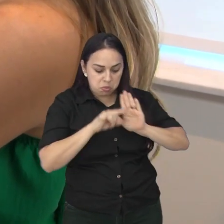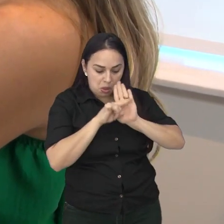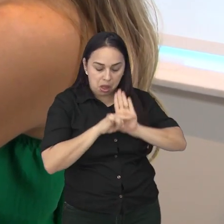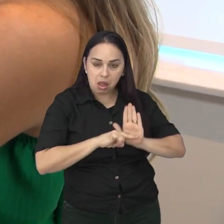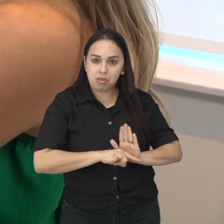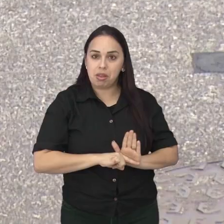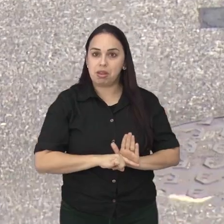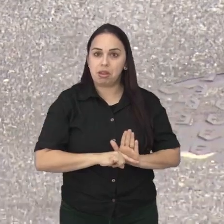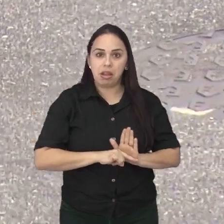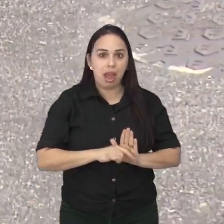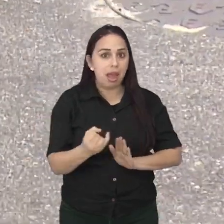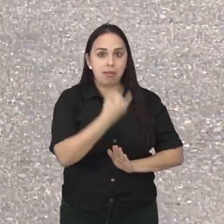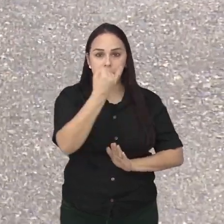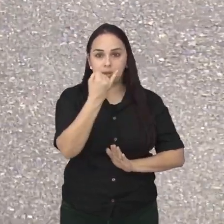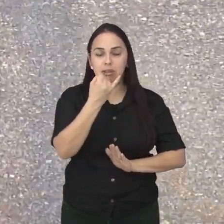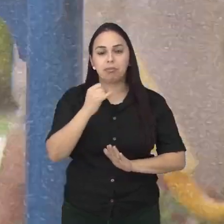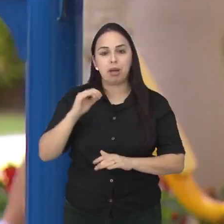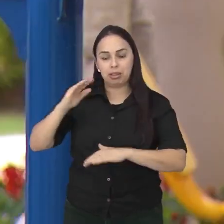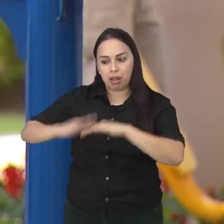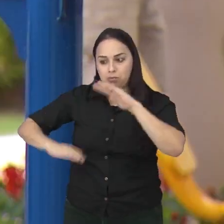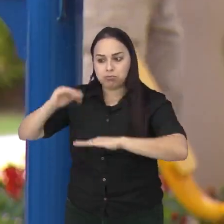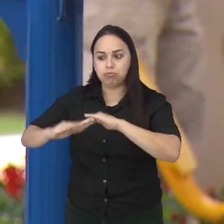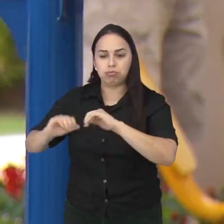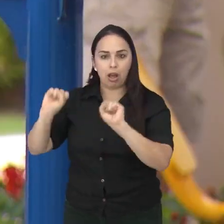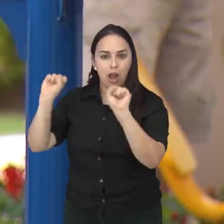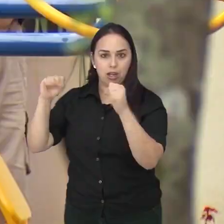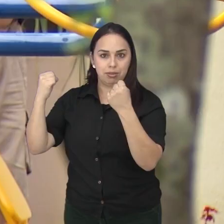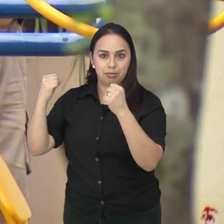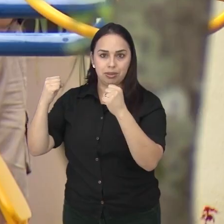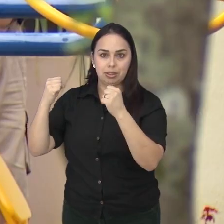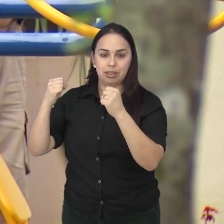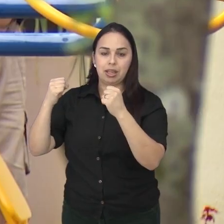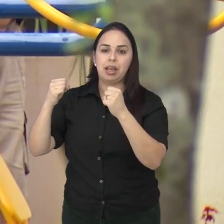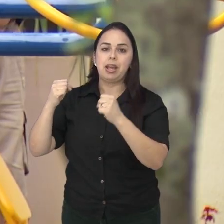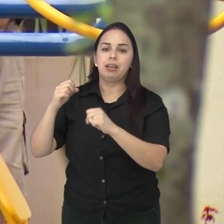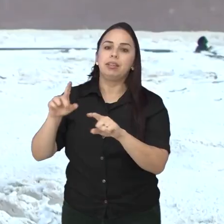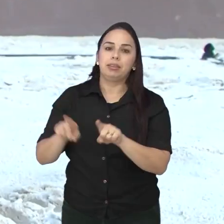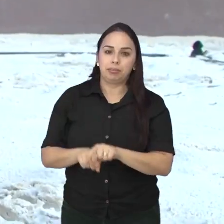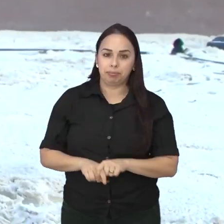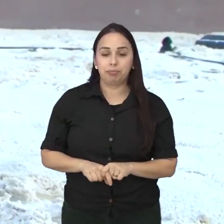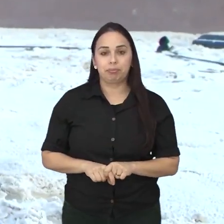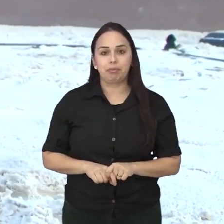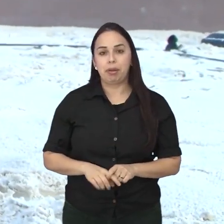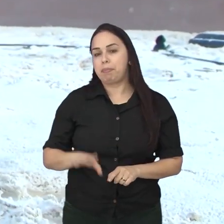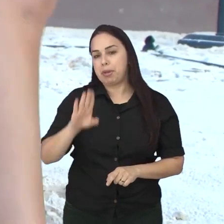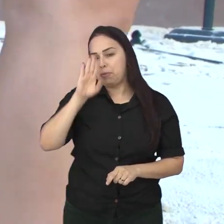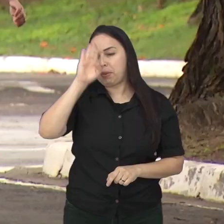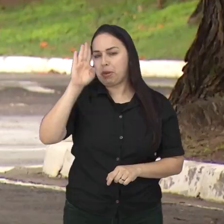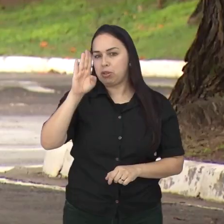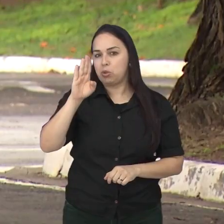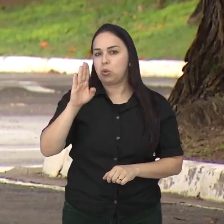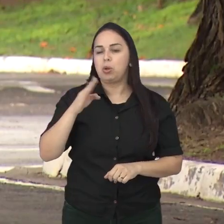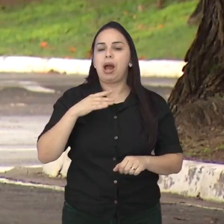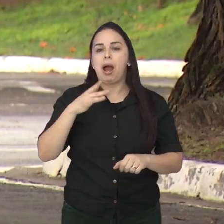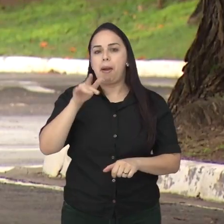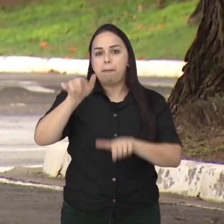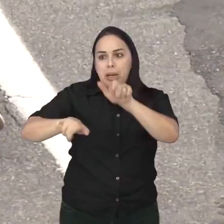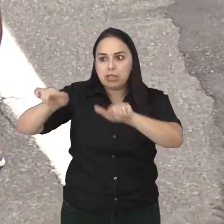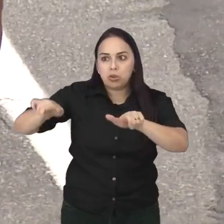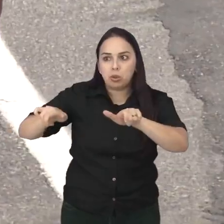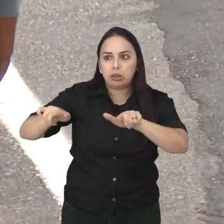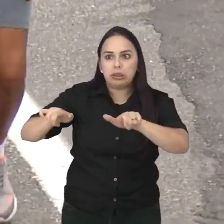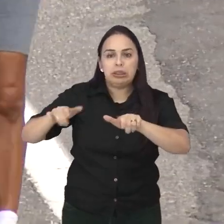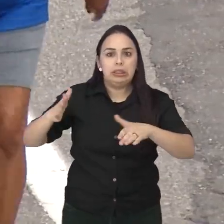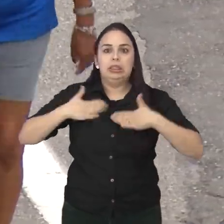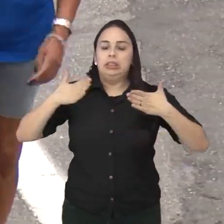são indispensáveis para que a prática esportiva seja feita sem nenhum risco à saúde e que o atleta, principalmente o de final de semana,